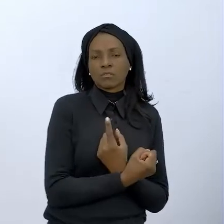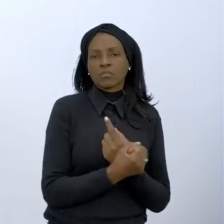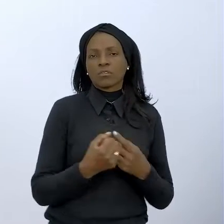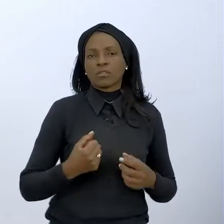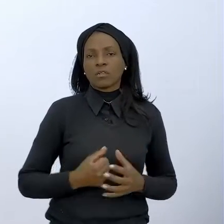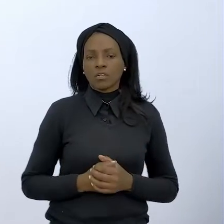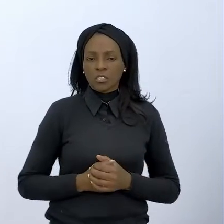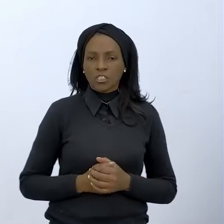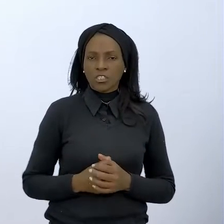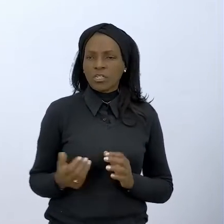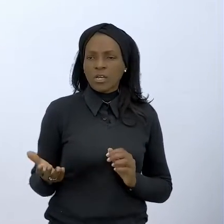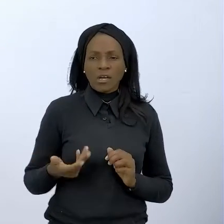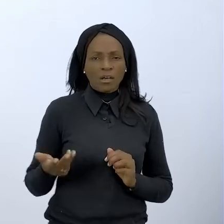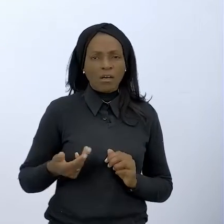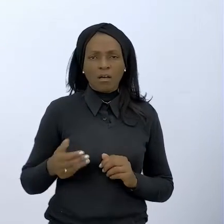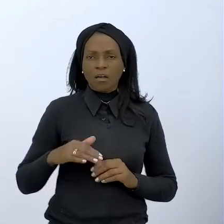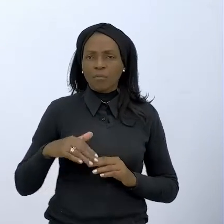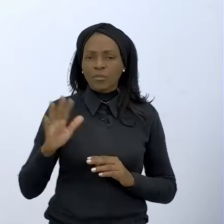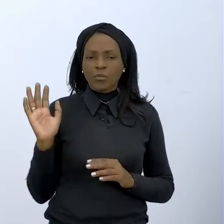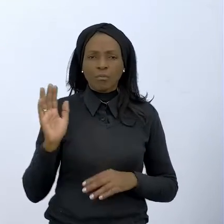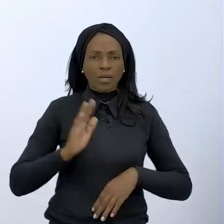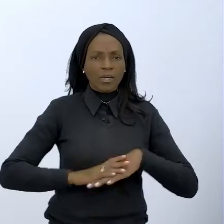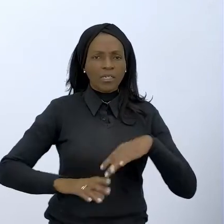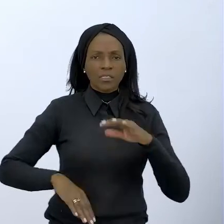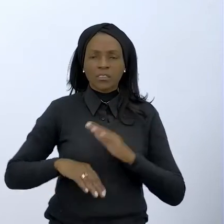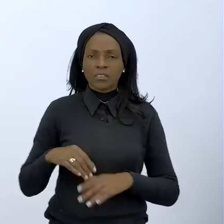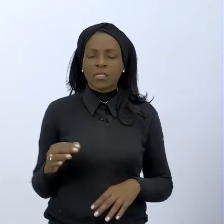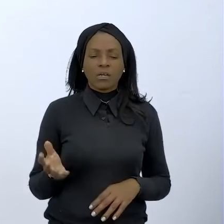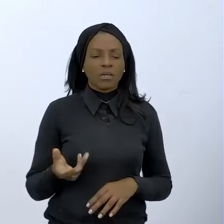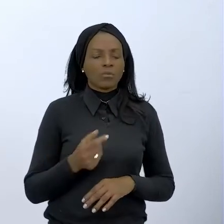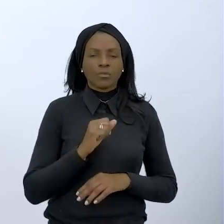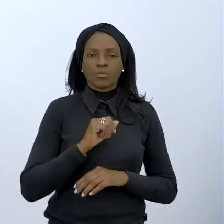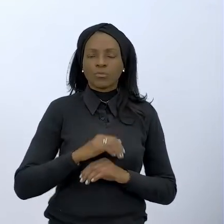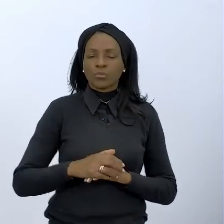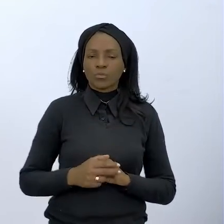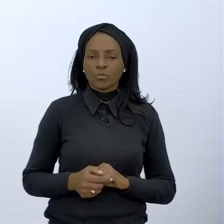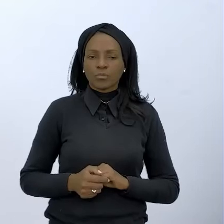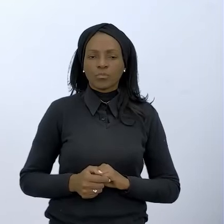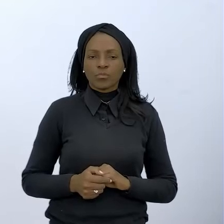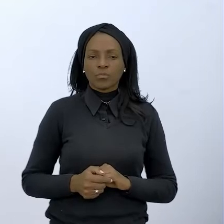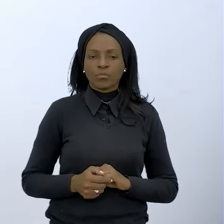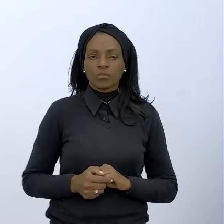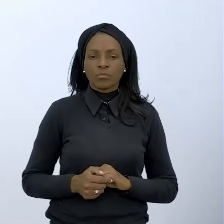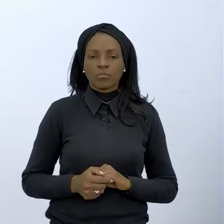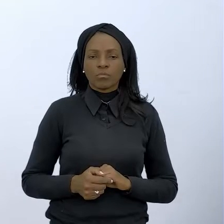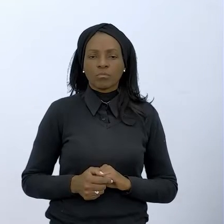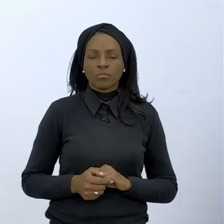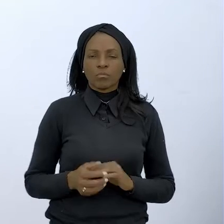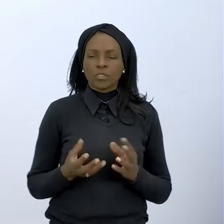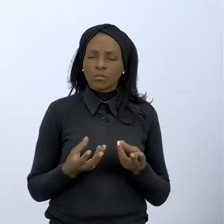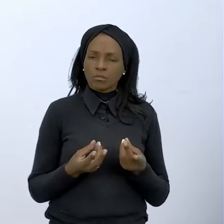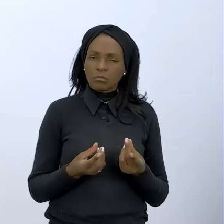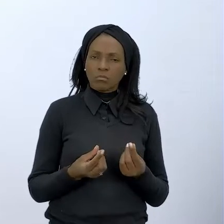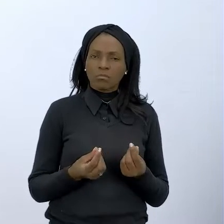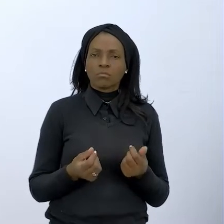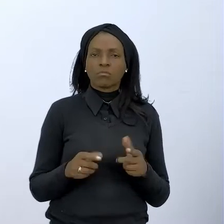forma mais rápida, eficaz, com